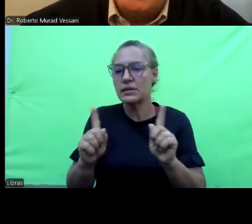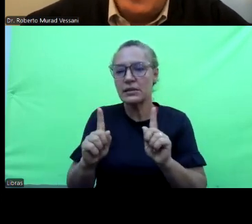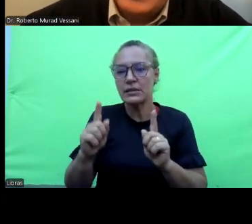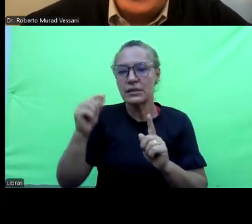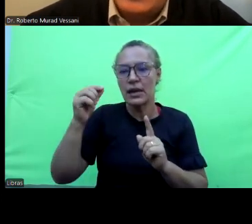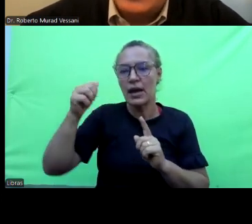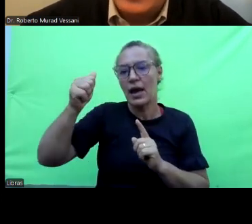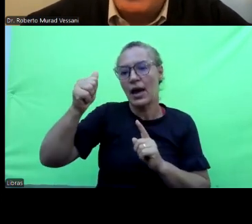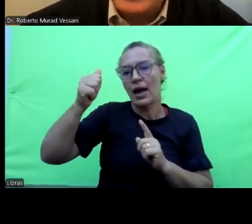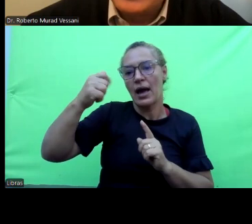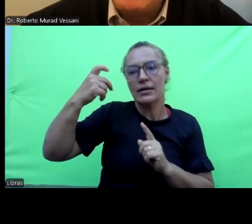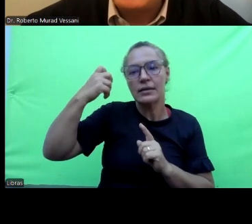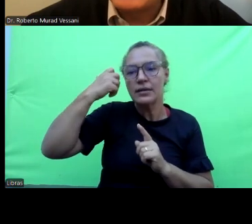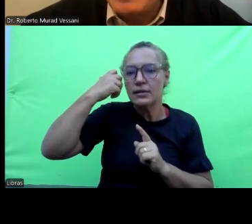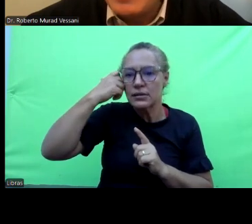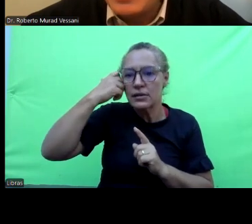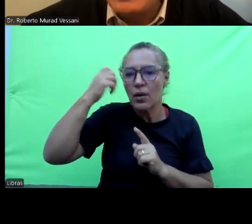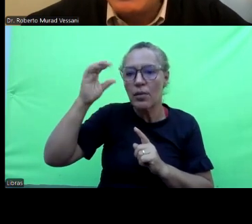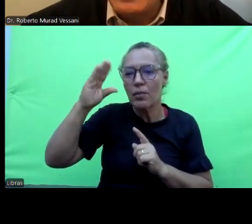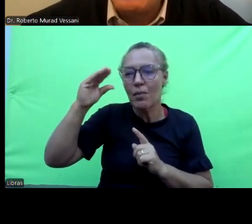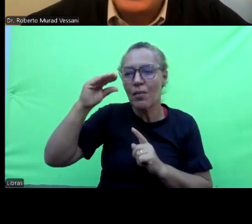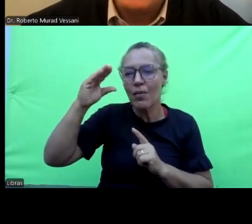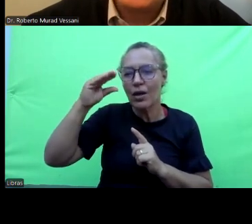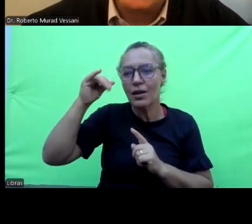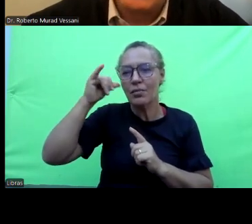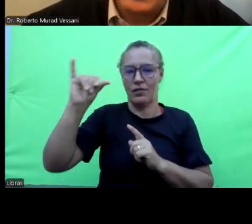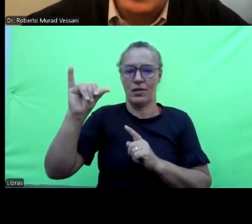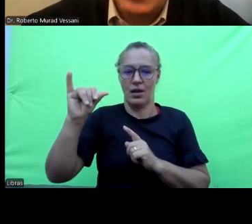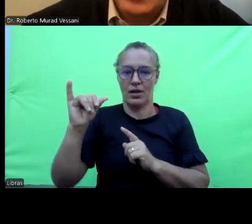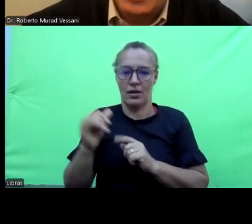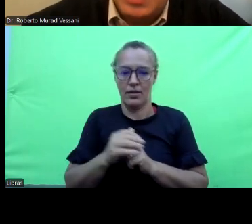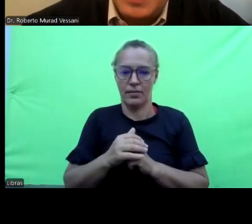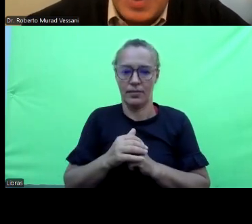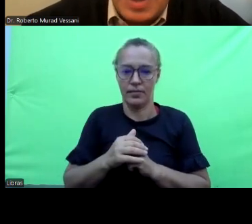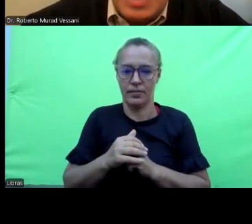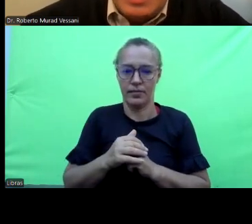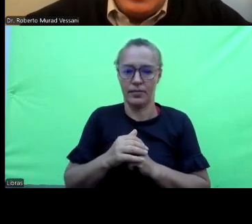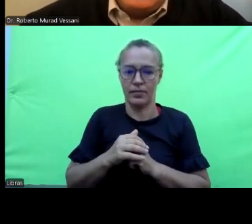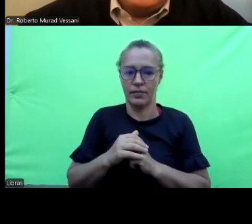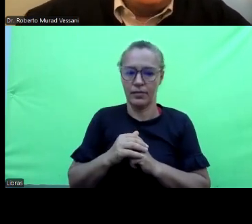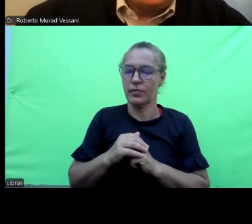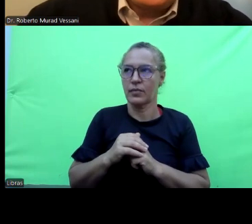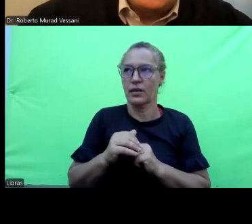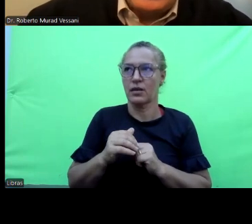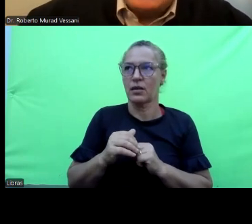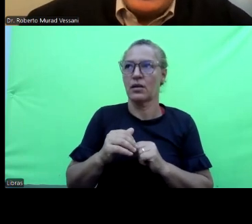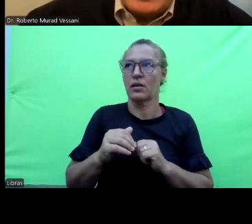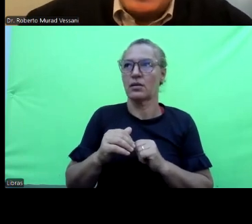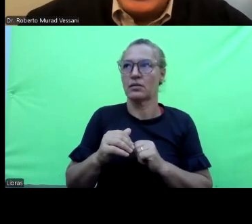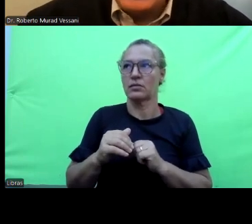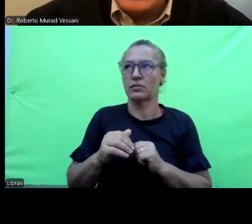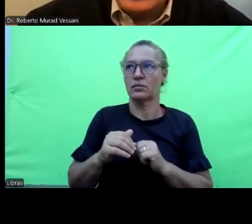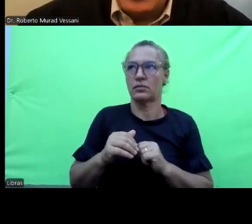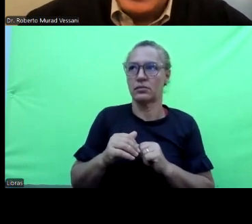E o paciente geralmente nem percebe que o aparelho chegou próximo ao seu olho. Importante entender